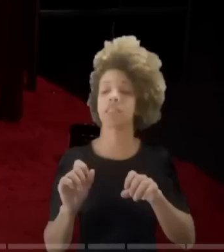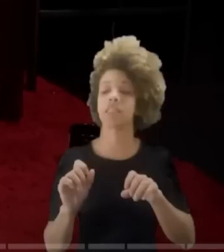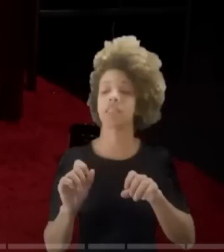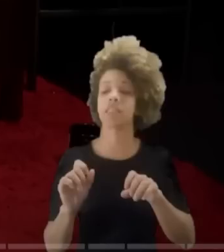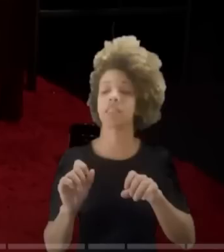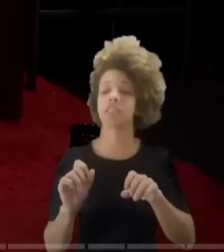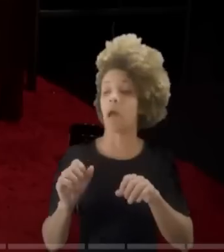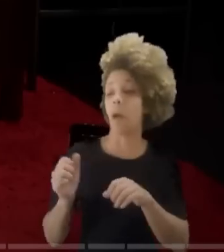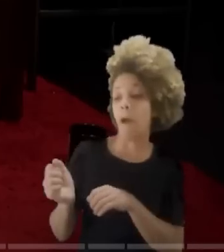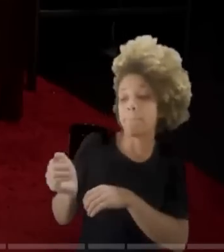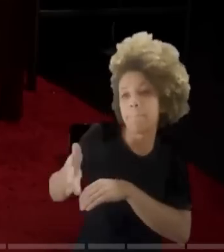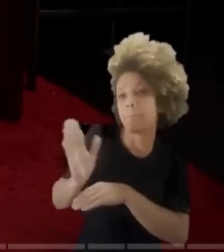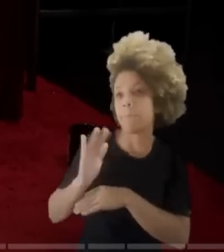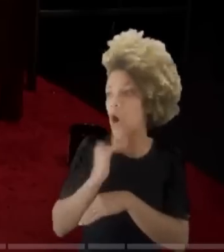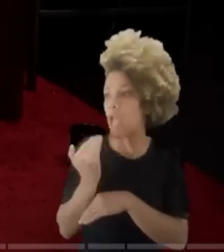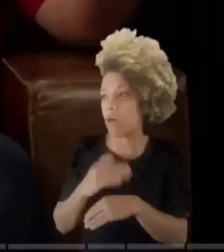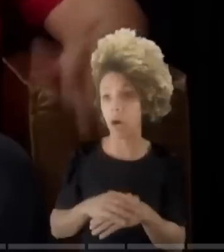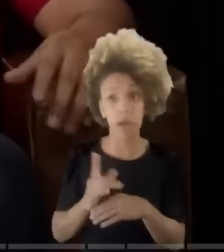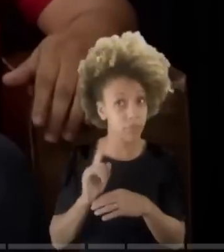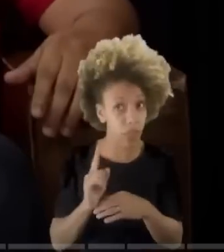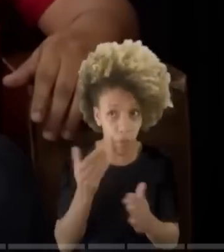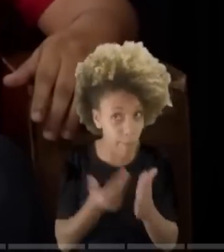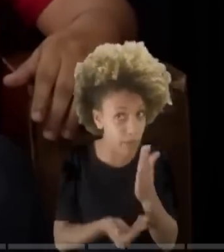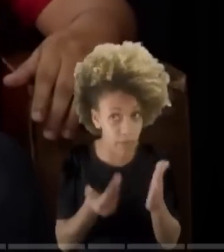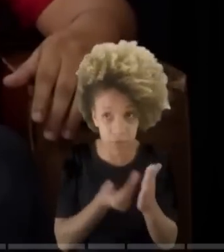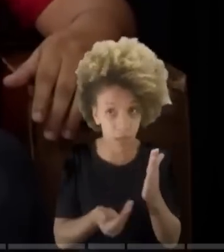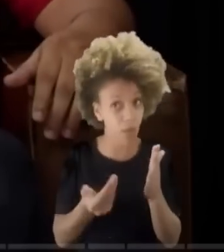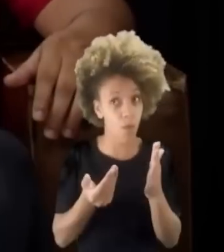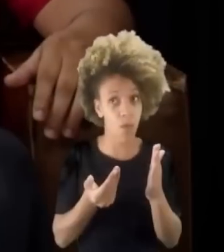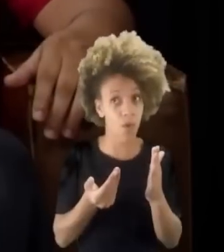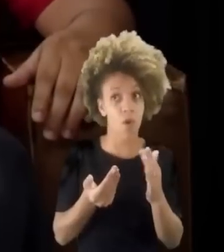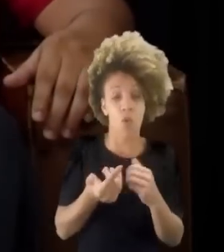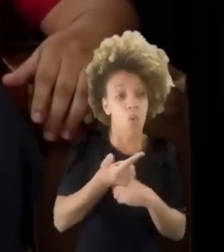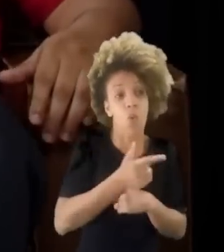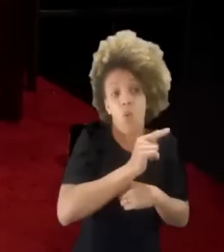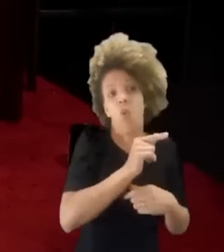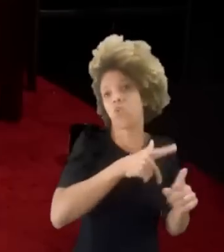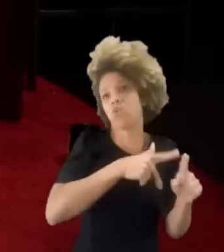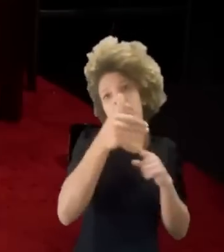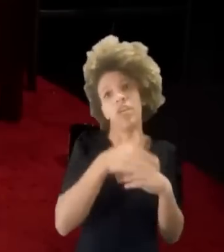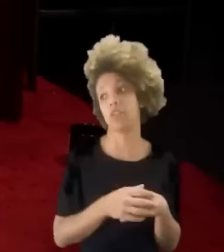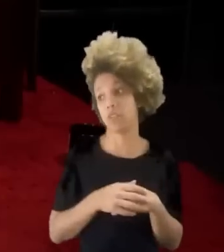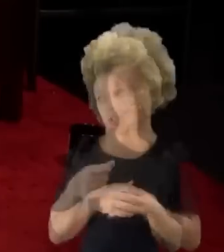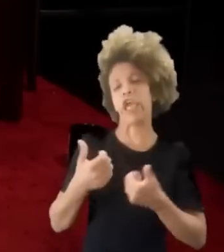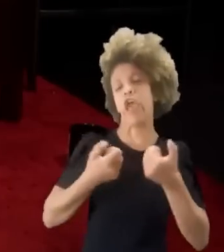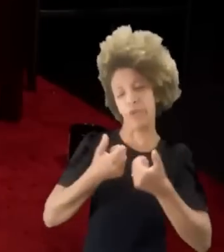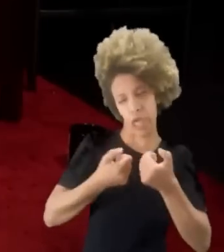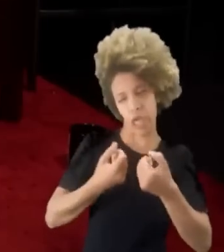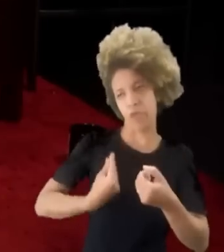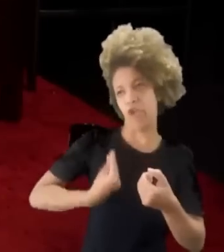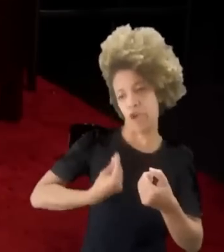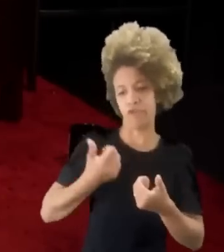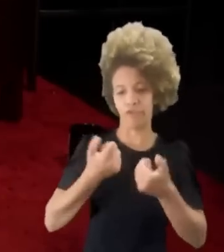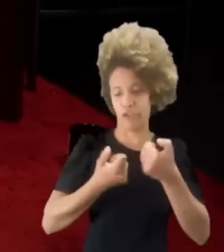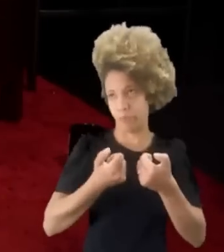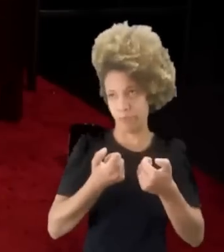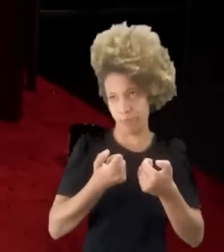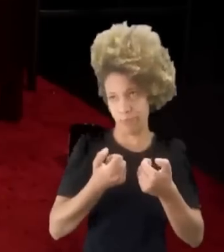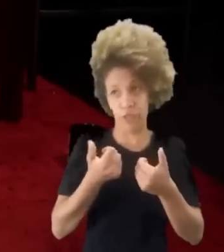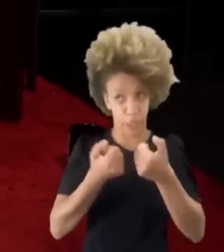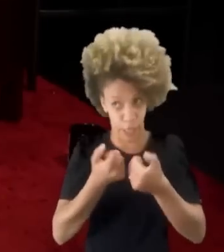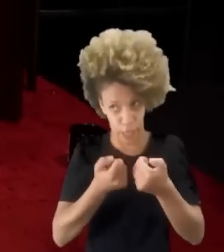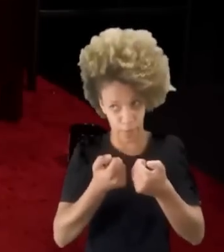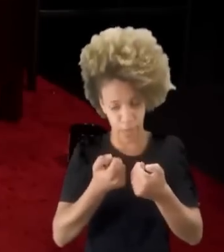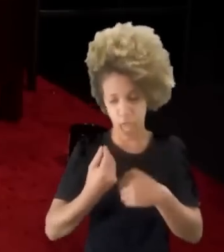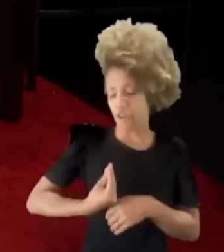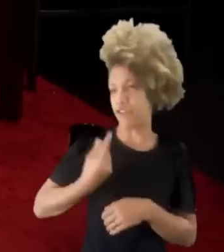descontar de você ganha se ele perdeu o outro ganha é um game né parece é um game é um videogame irmão é um videogame